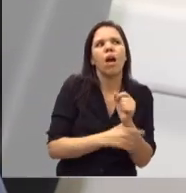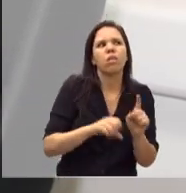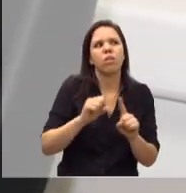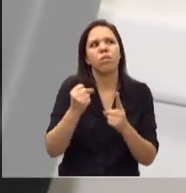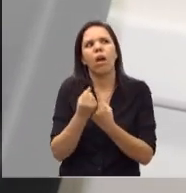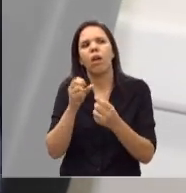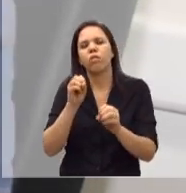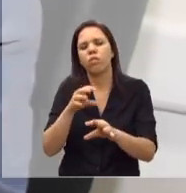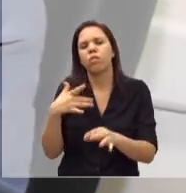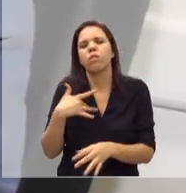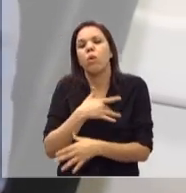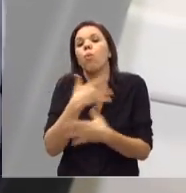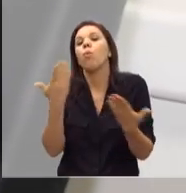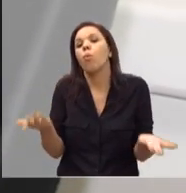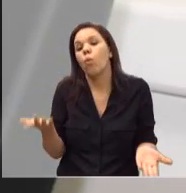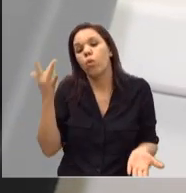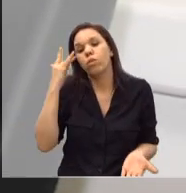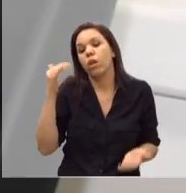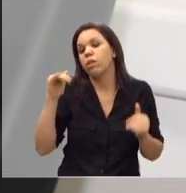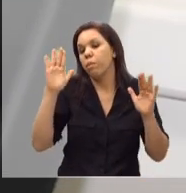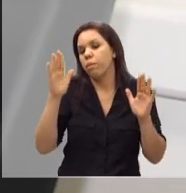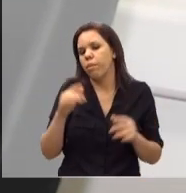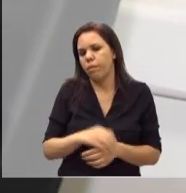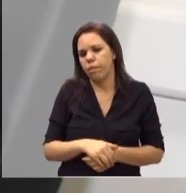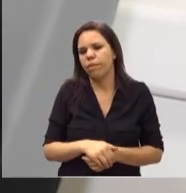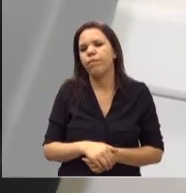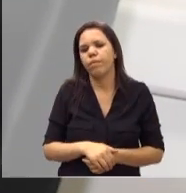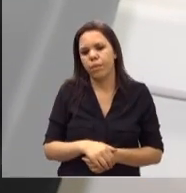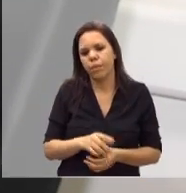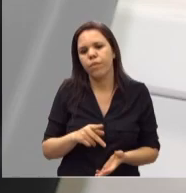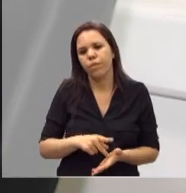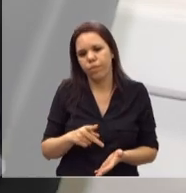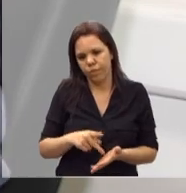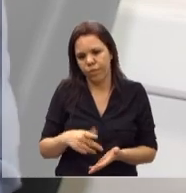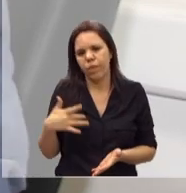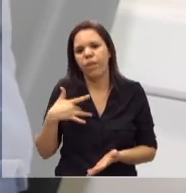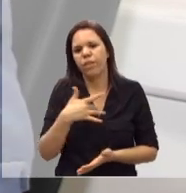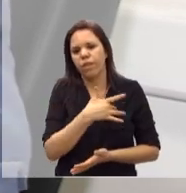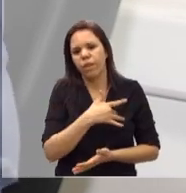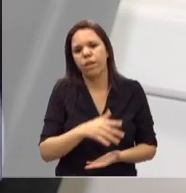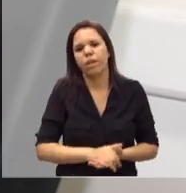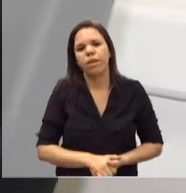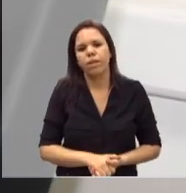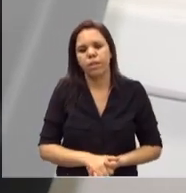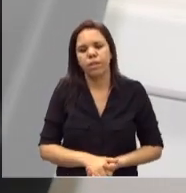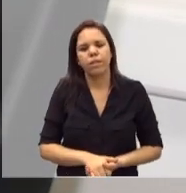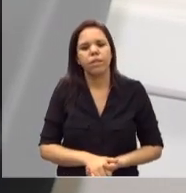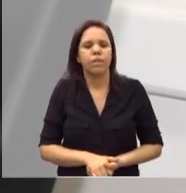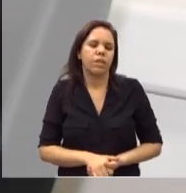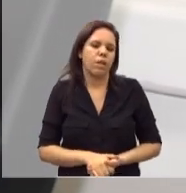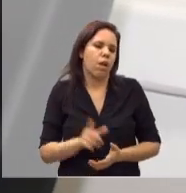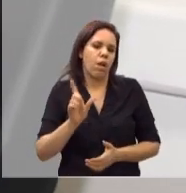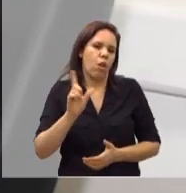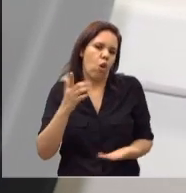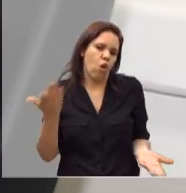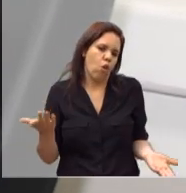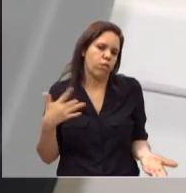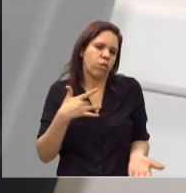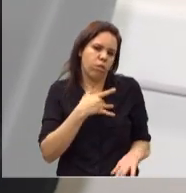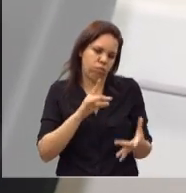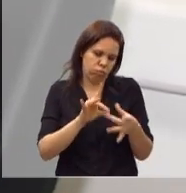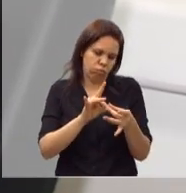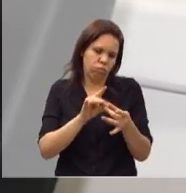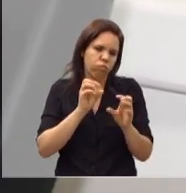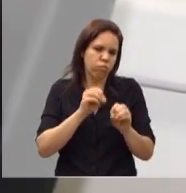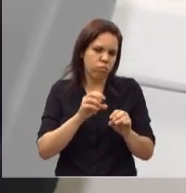social, educação, saúde? Sem dúvida, Viviane, é a saúde. Claro que a saúde é aliada à educação,